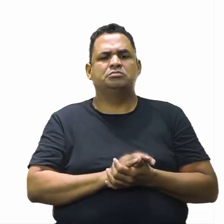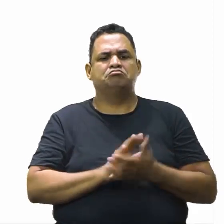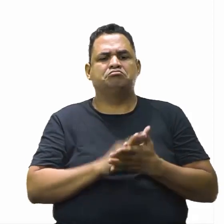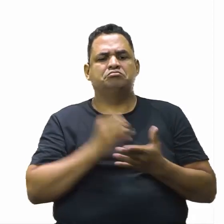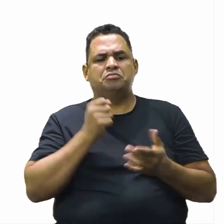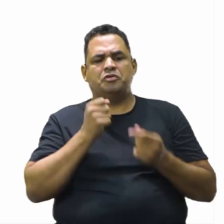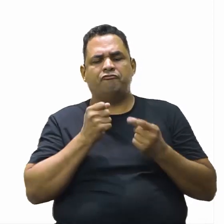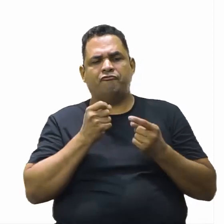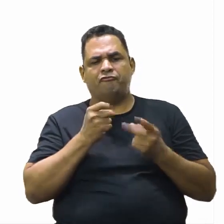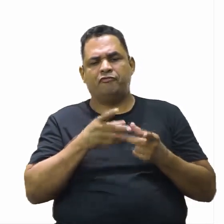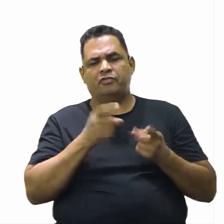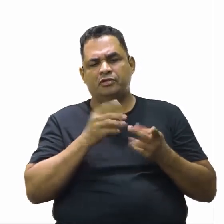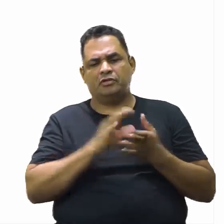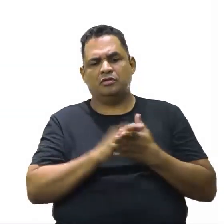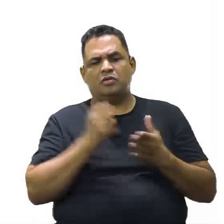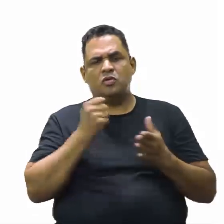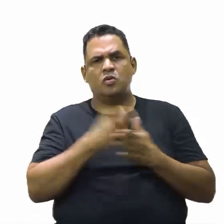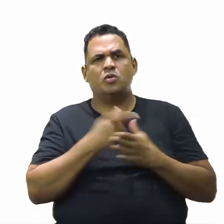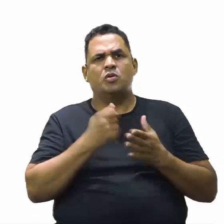serviços e comércio.